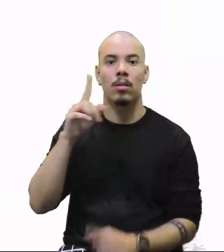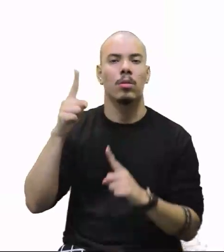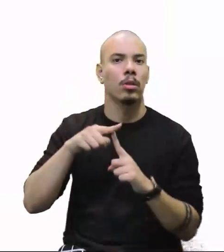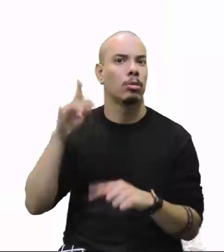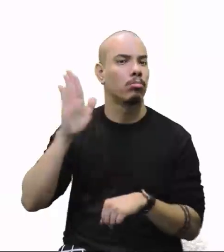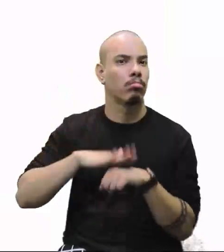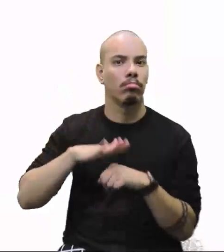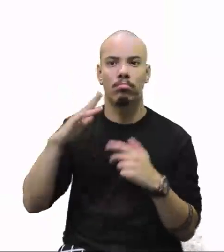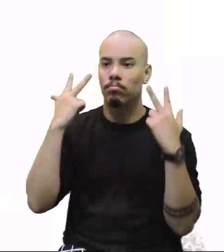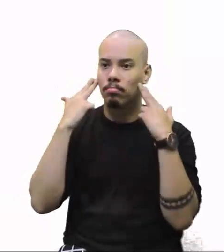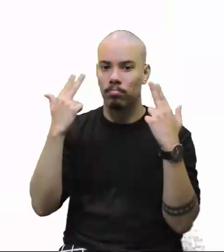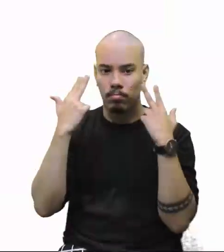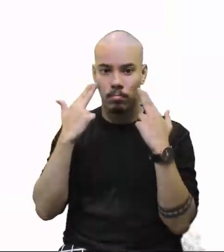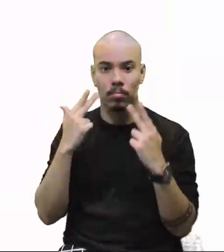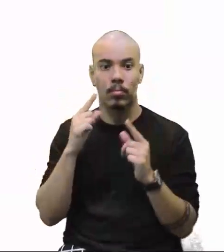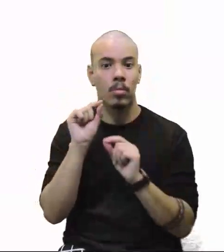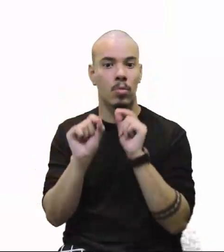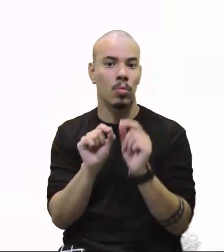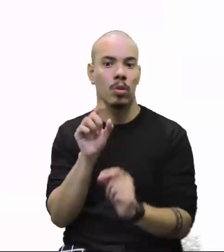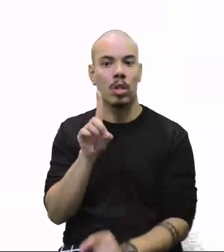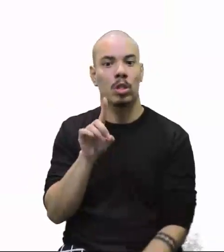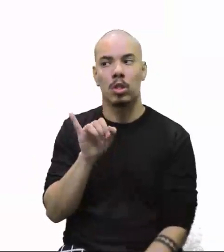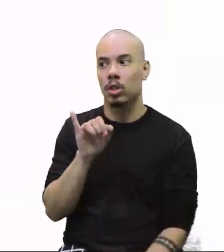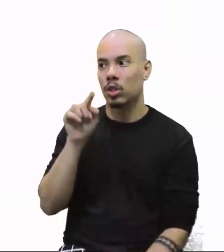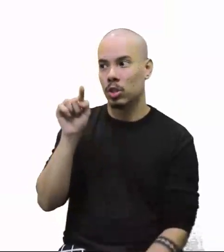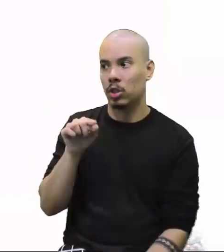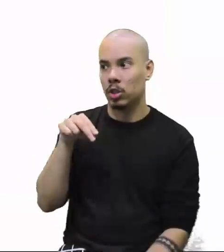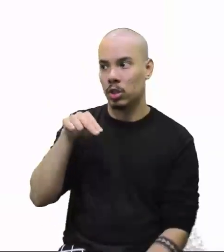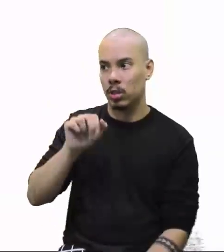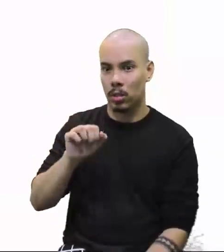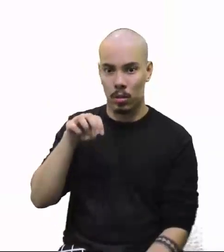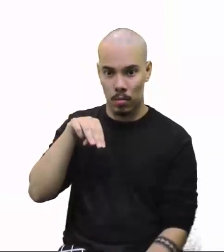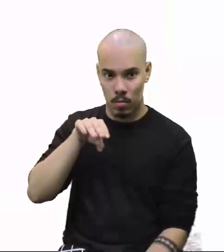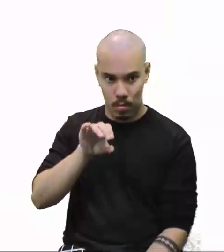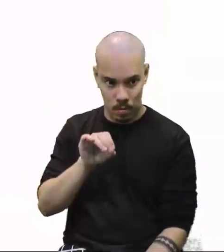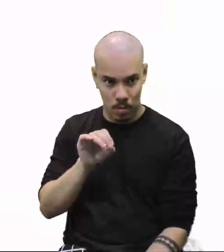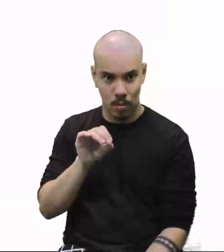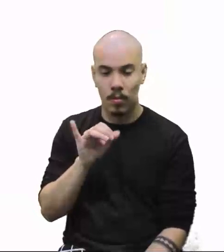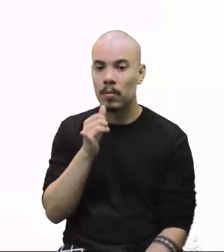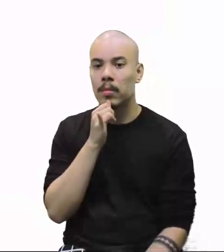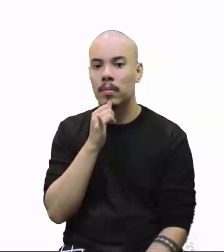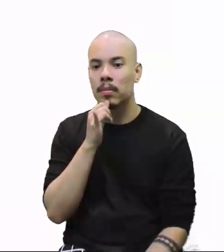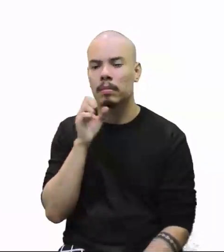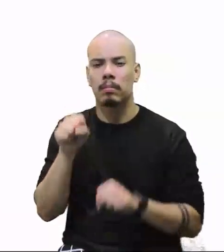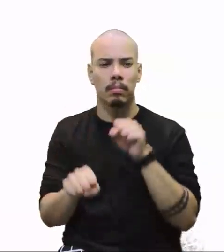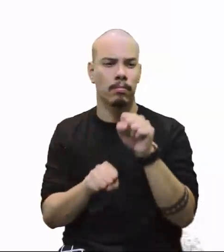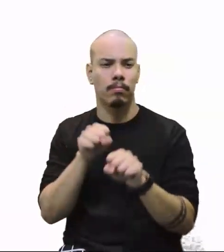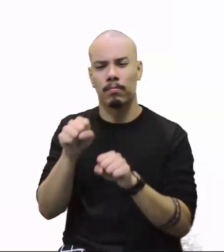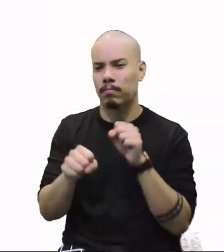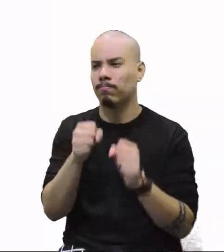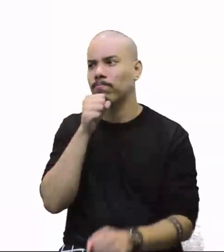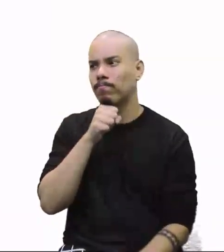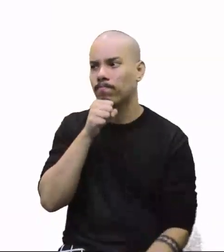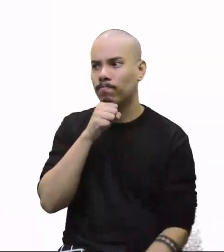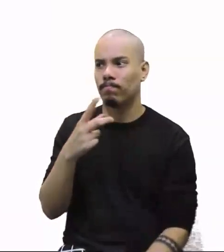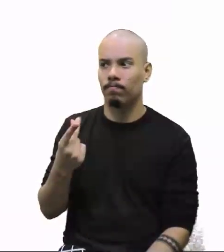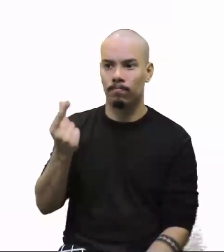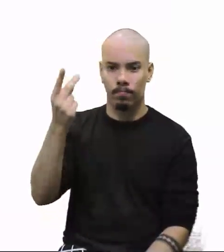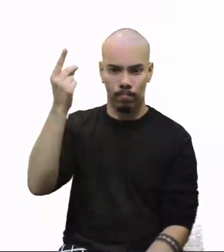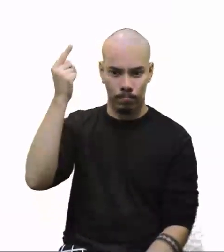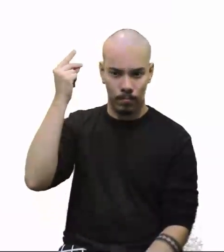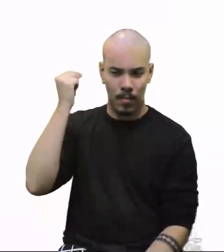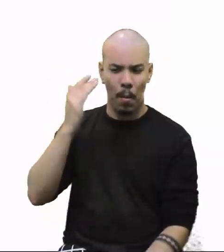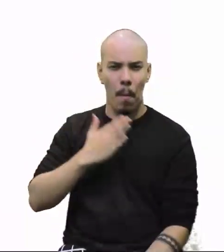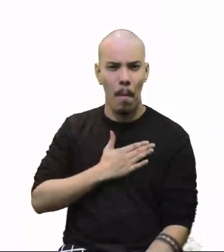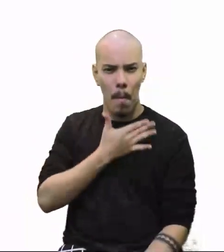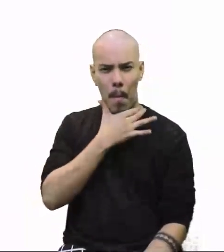gerador elétrico é o dínamo, gerador de corrente contínua de uma bicicleta. As mais antigas, você teria isso aqui, meu pai